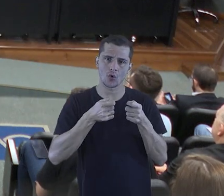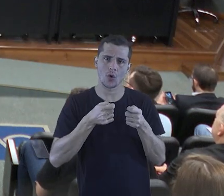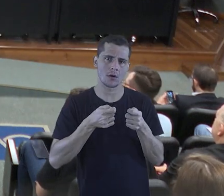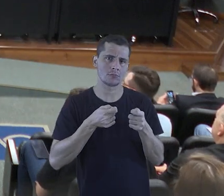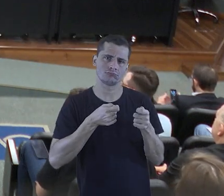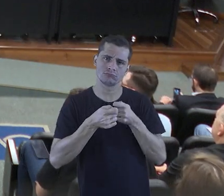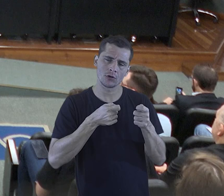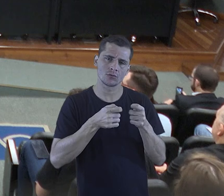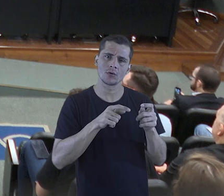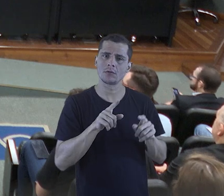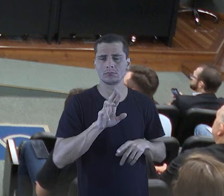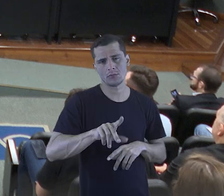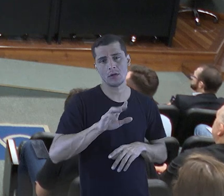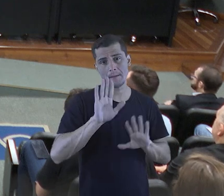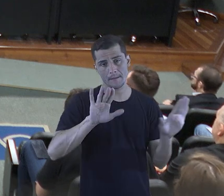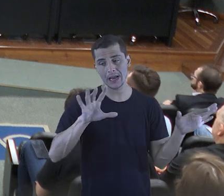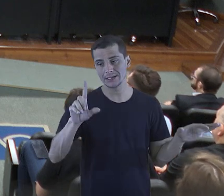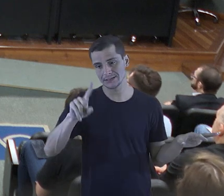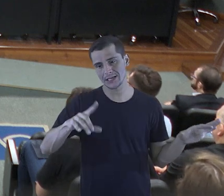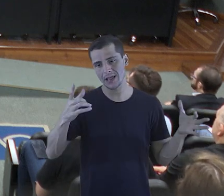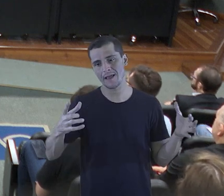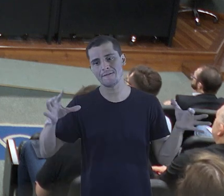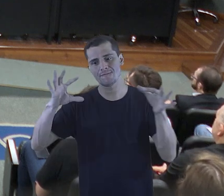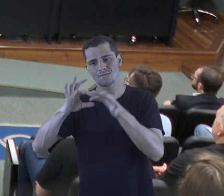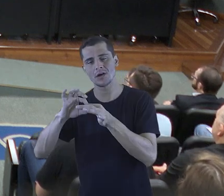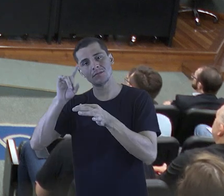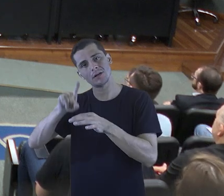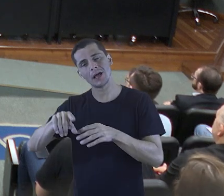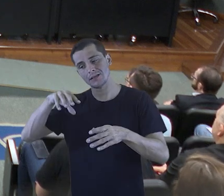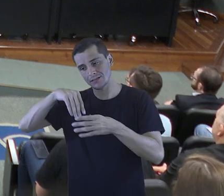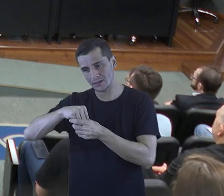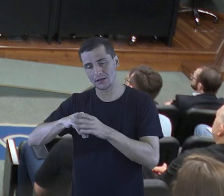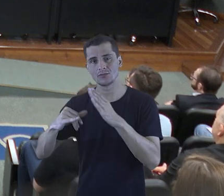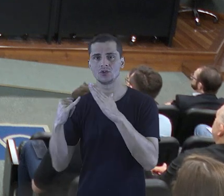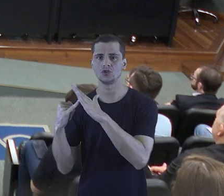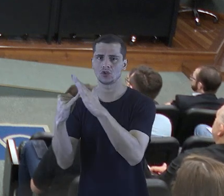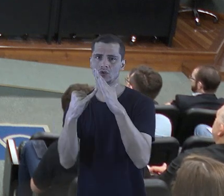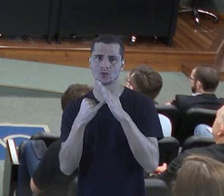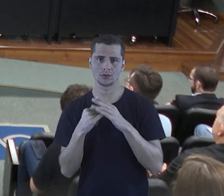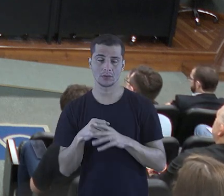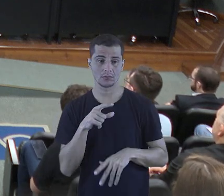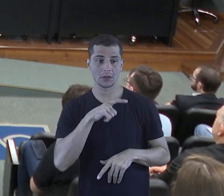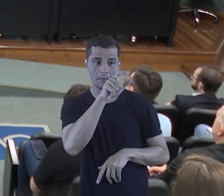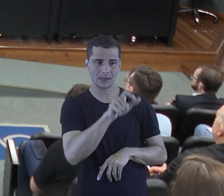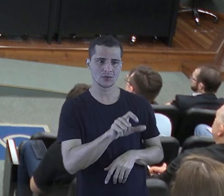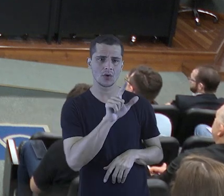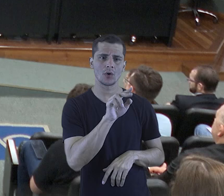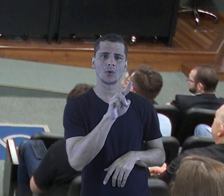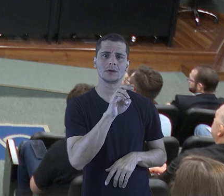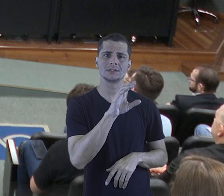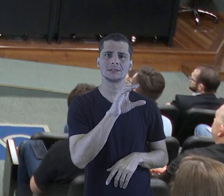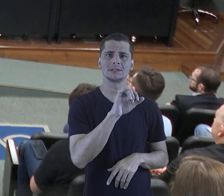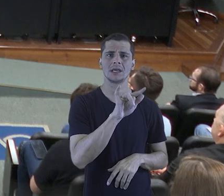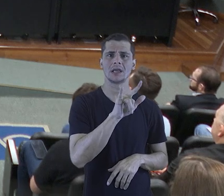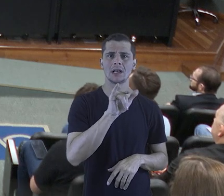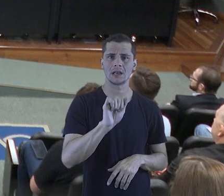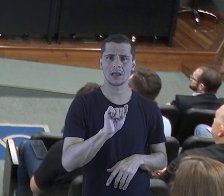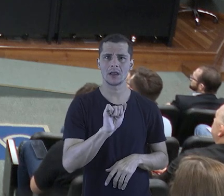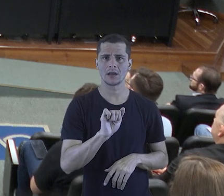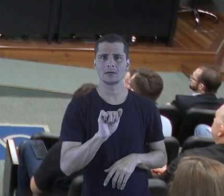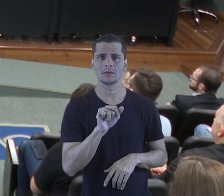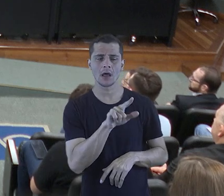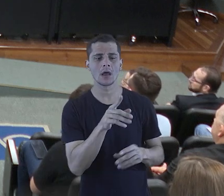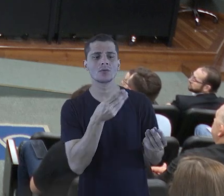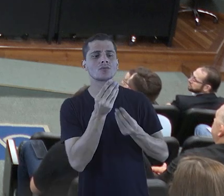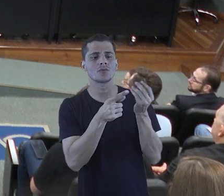essa é a grande diferença. Aqui você tem a Lucélia, os titulares de dados e a NPD e elas se relacionam. Vazou uma informação, fez um